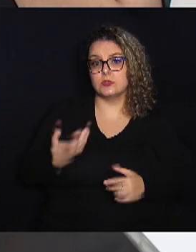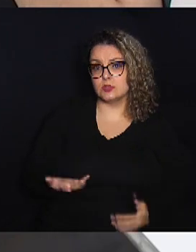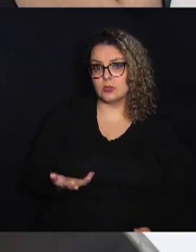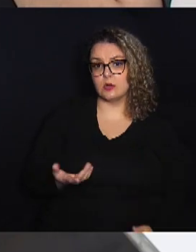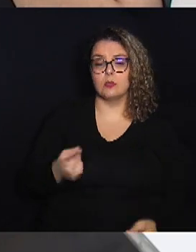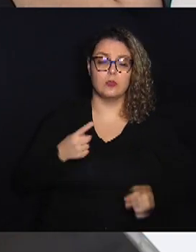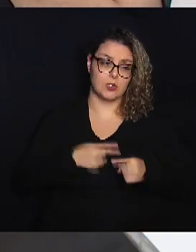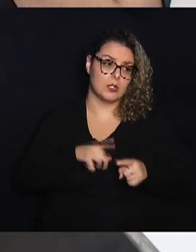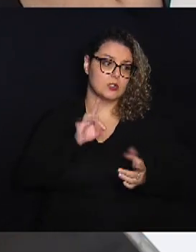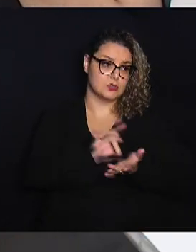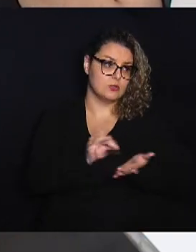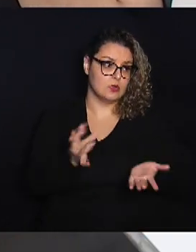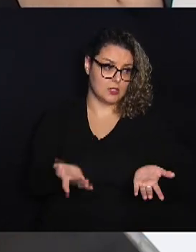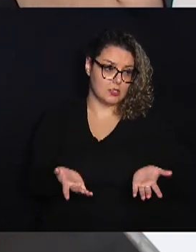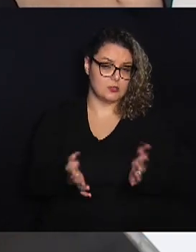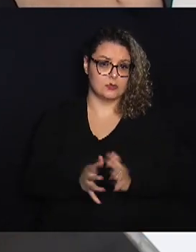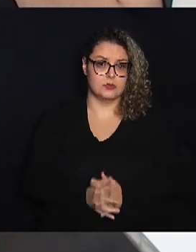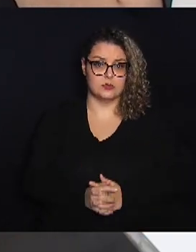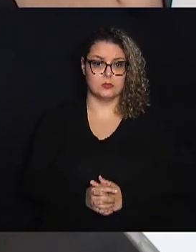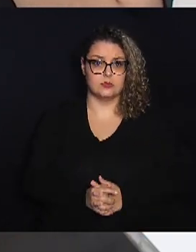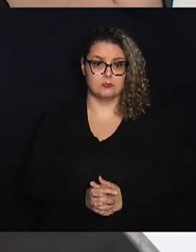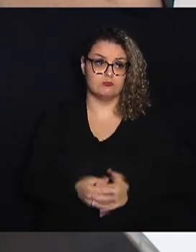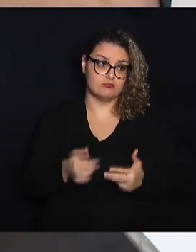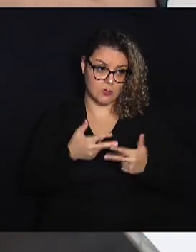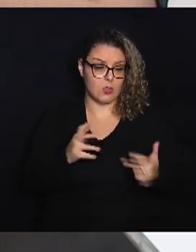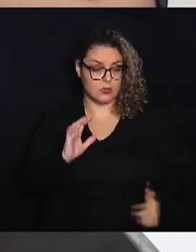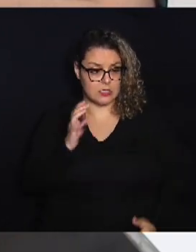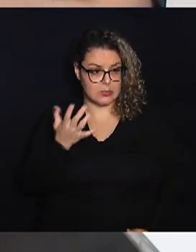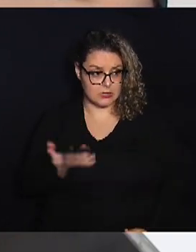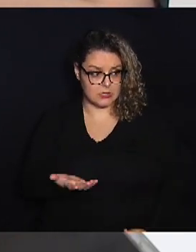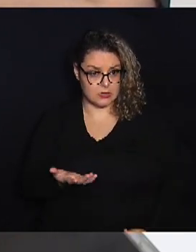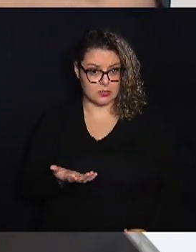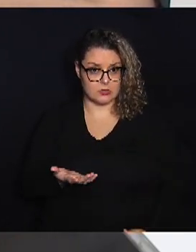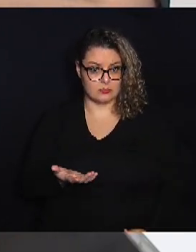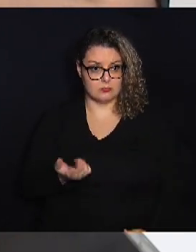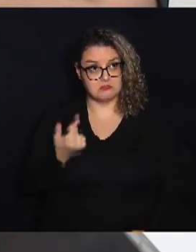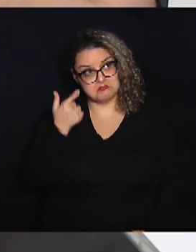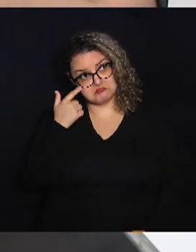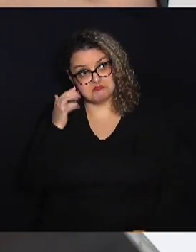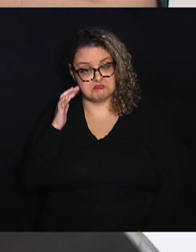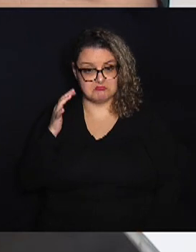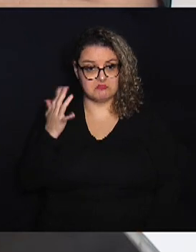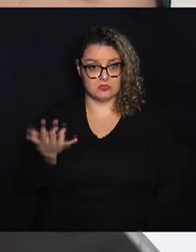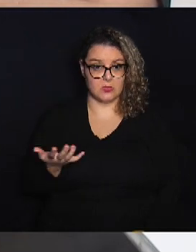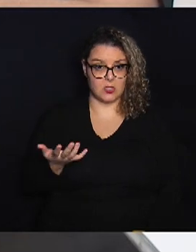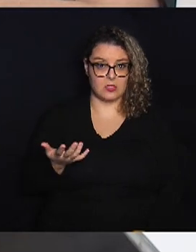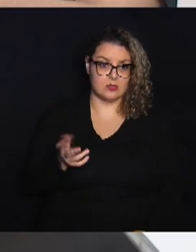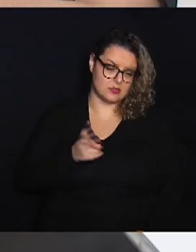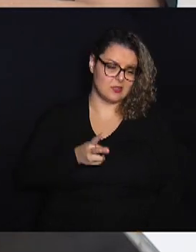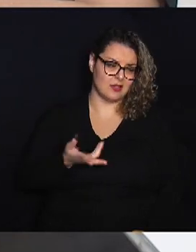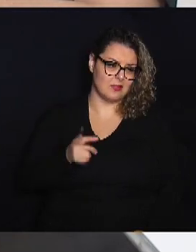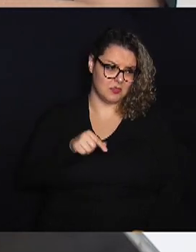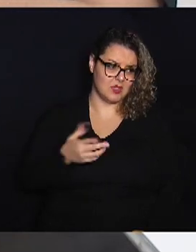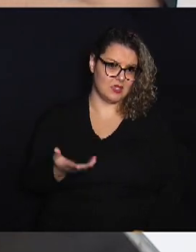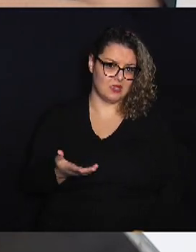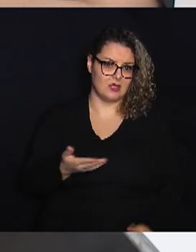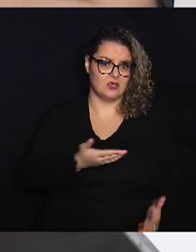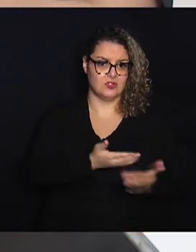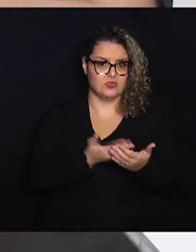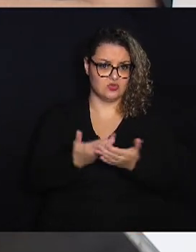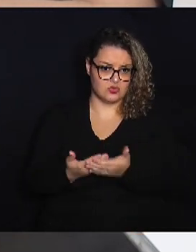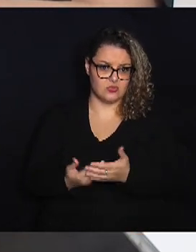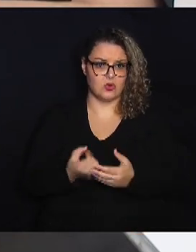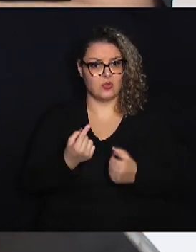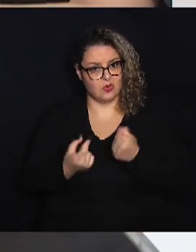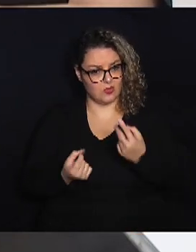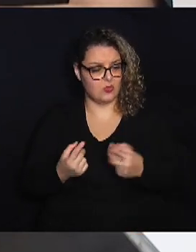porque de fato é algo que acontece, imagino eu, com uma certa frequência, né? Estudantes aí com